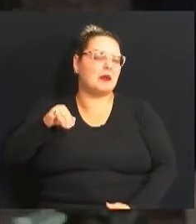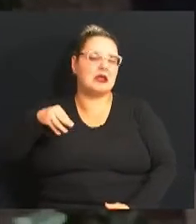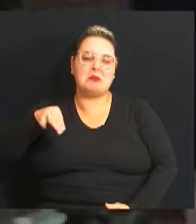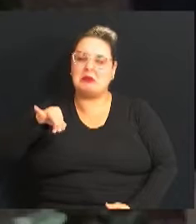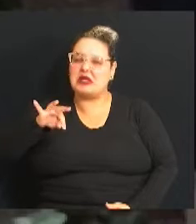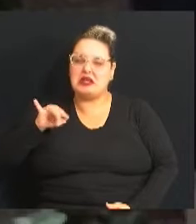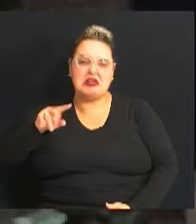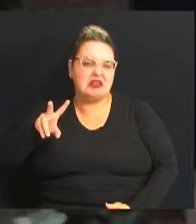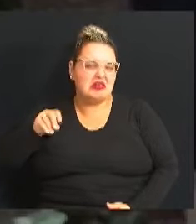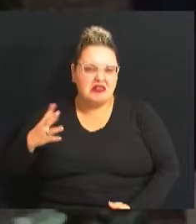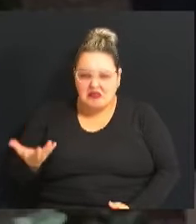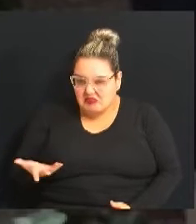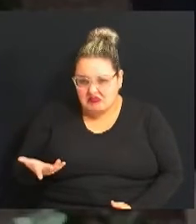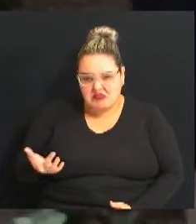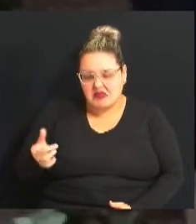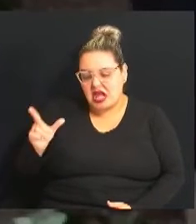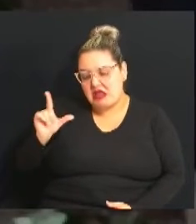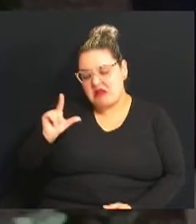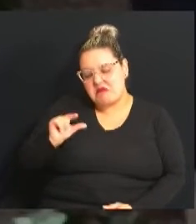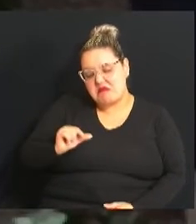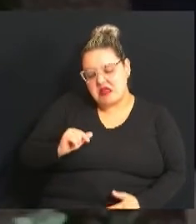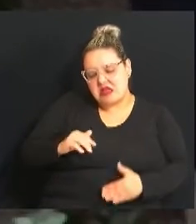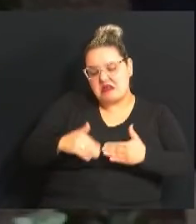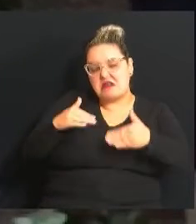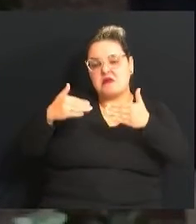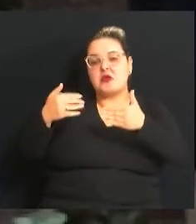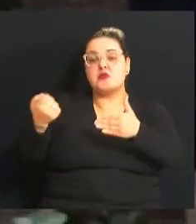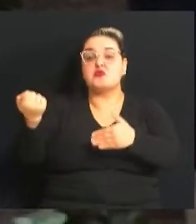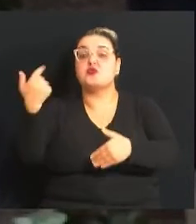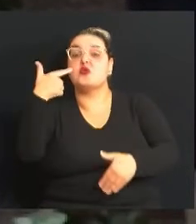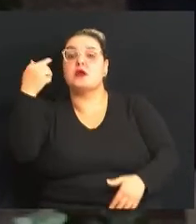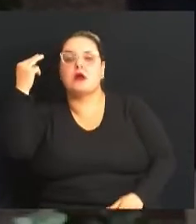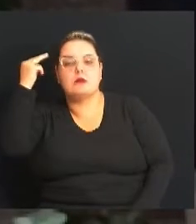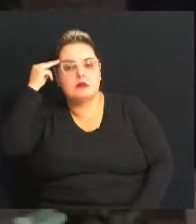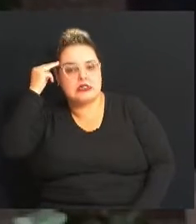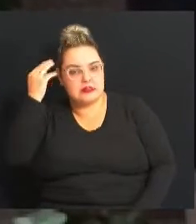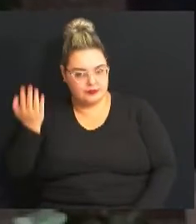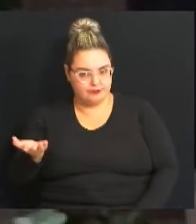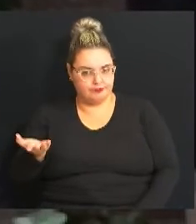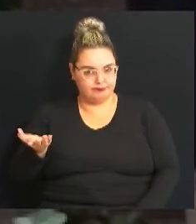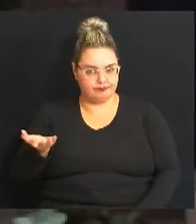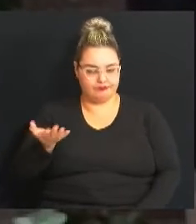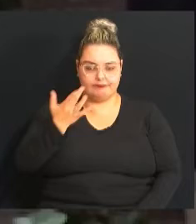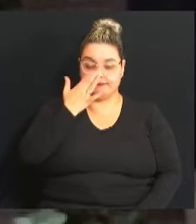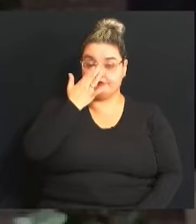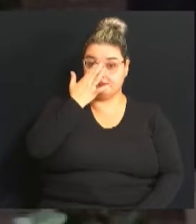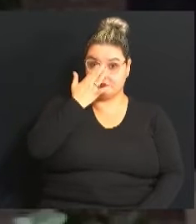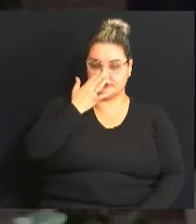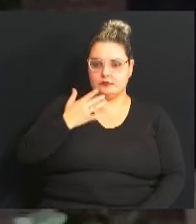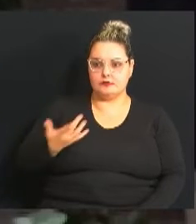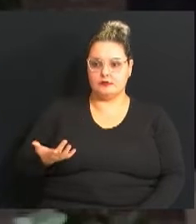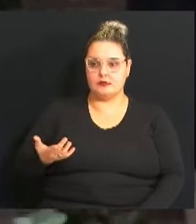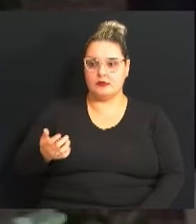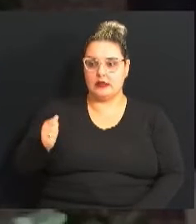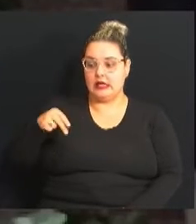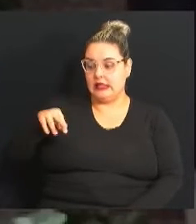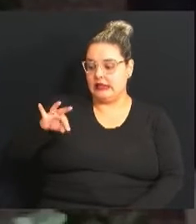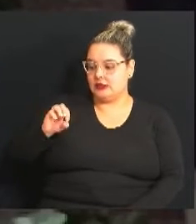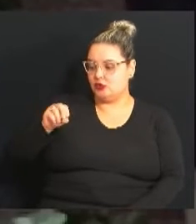algo menos evoluído do que o mental. Se nós pegarmos o Antônio